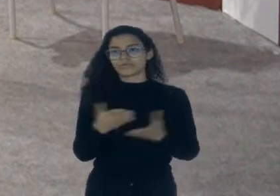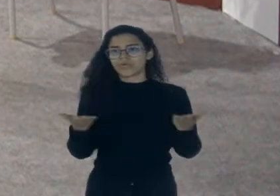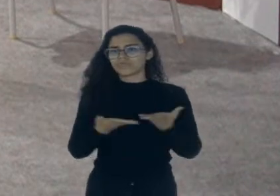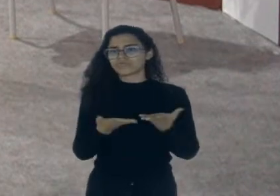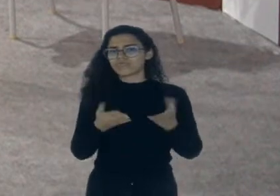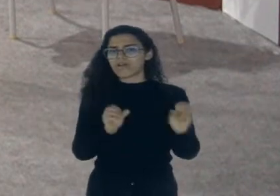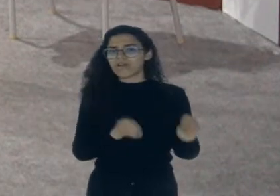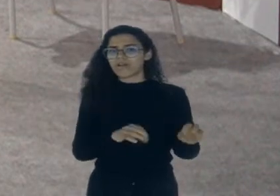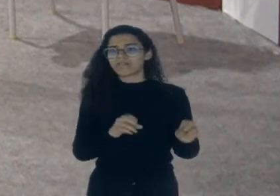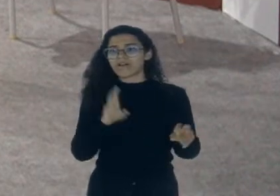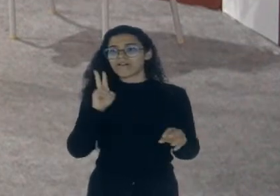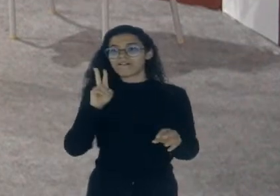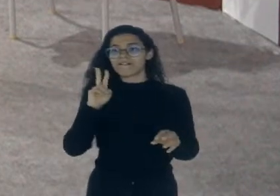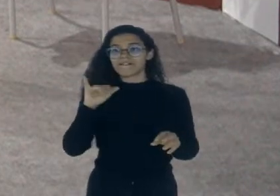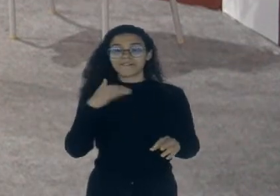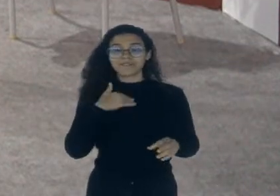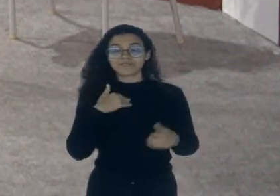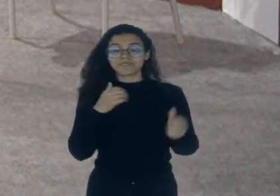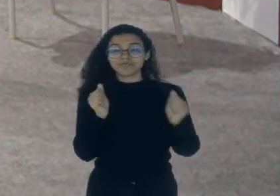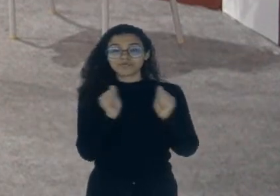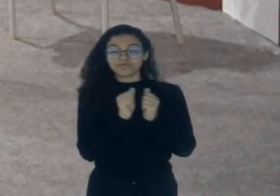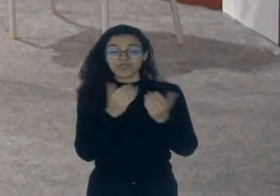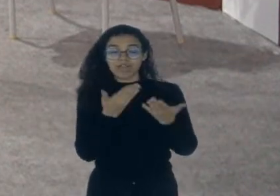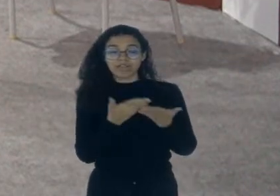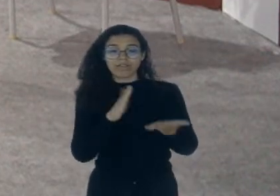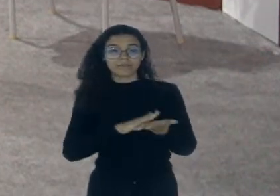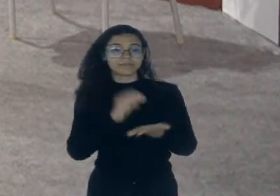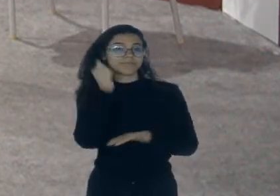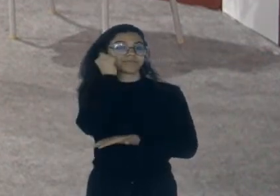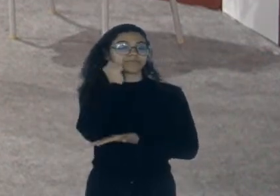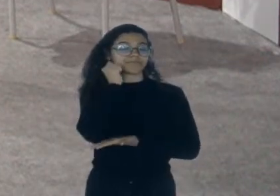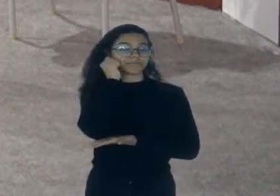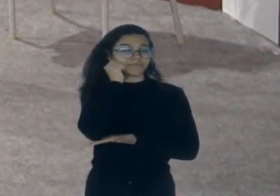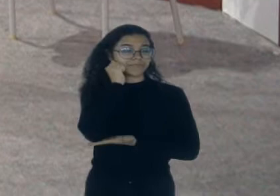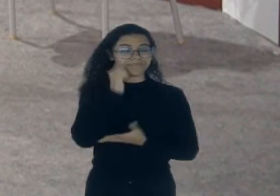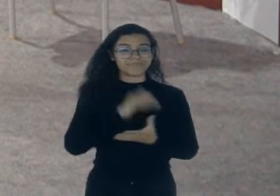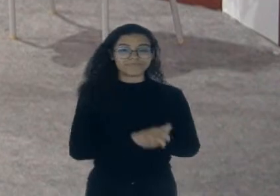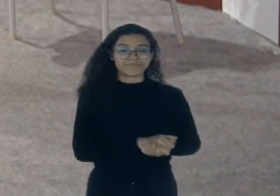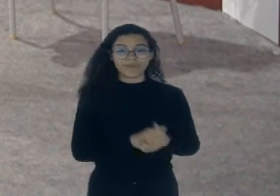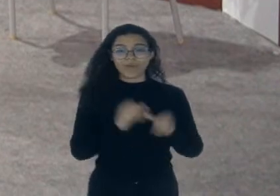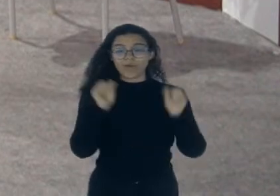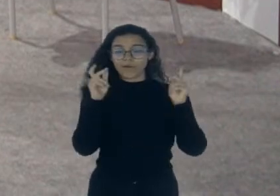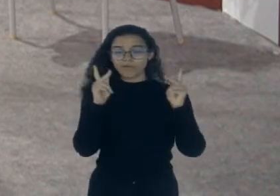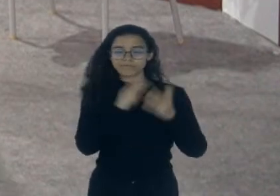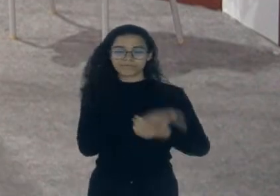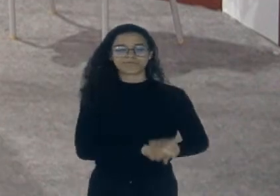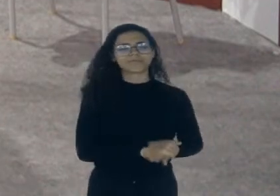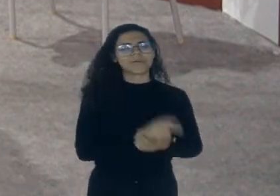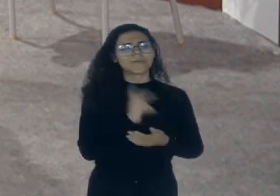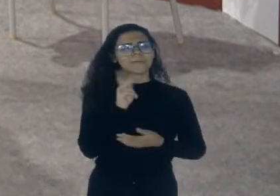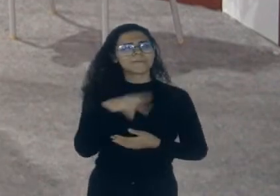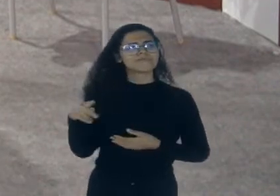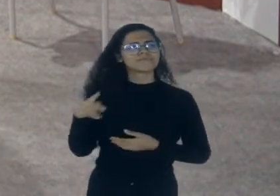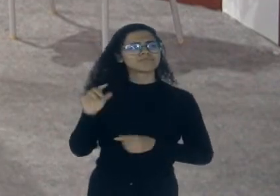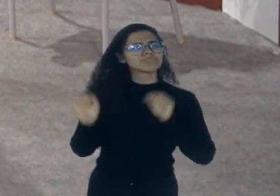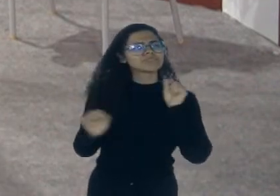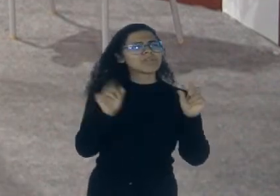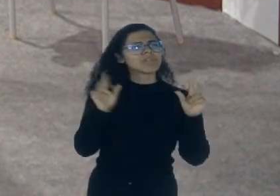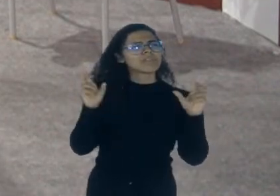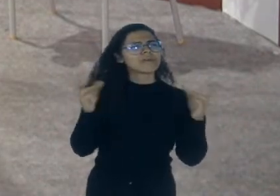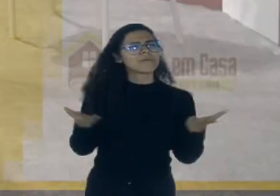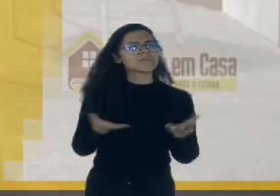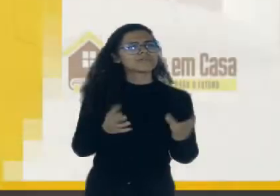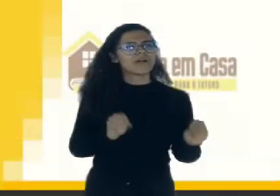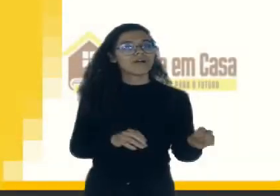hoje, contarei com a participação especial da nossa intérprete, Mari. Muito bem. Professor Luciano, qual é o tema da nossa aula para hoje?